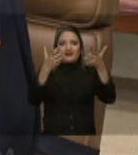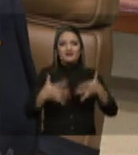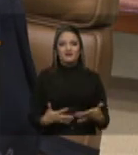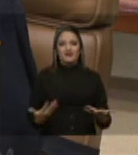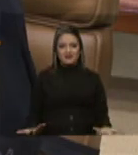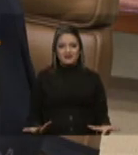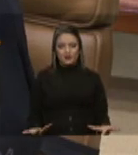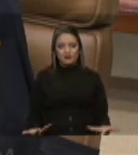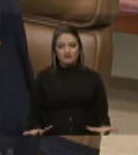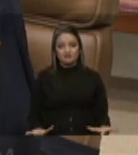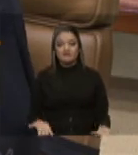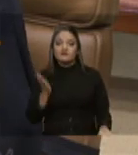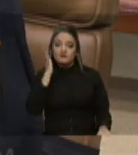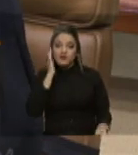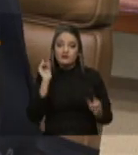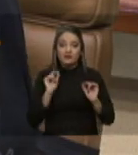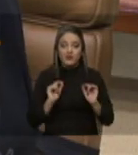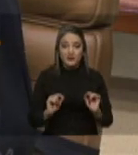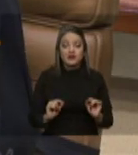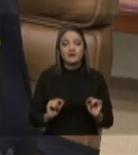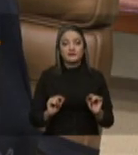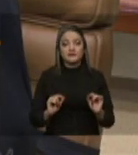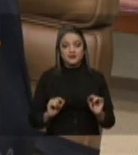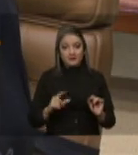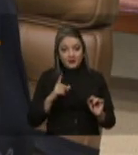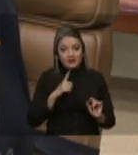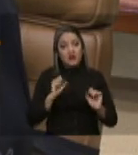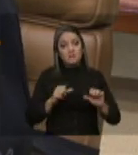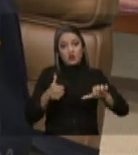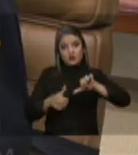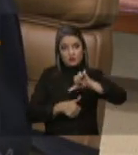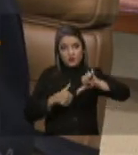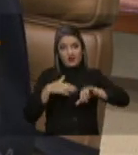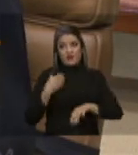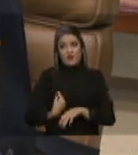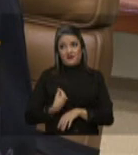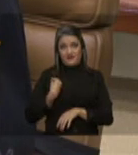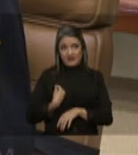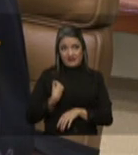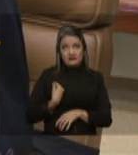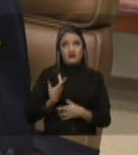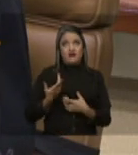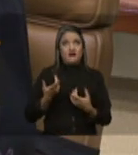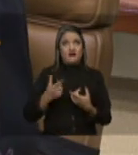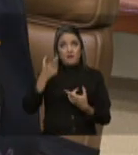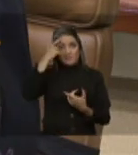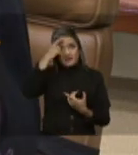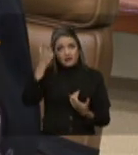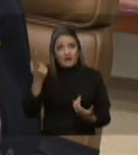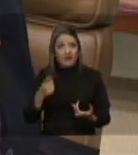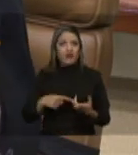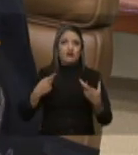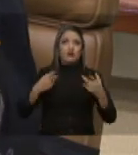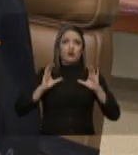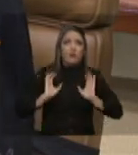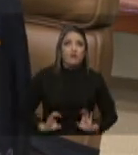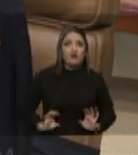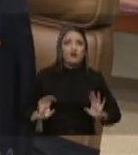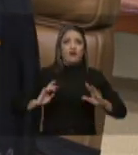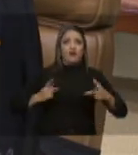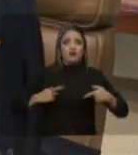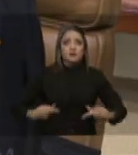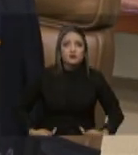está sujeita a uma circunstância que pode mudar a sua vida o seu pensamento o seu comportamento junto